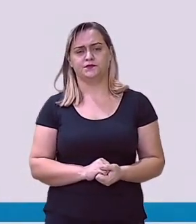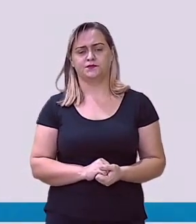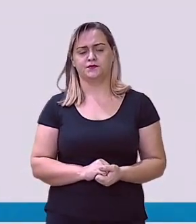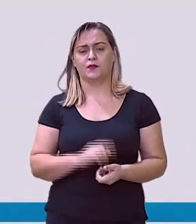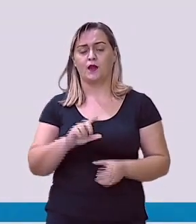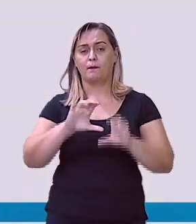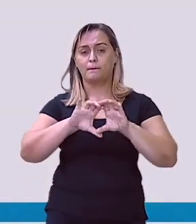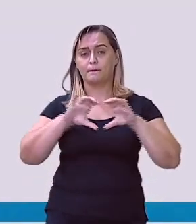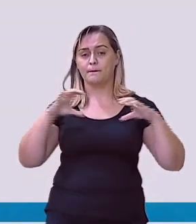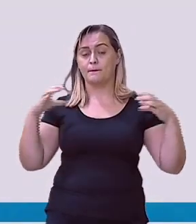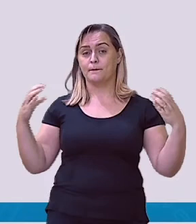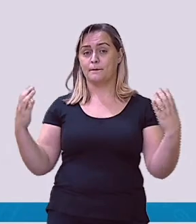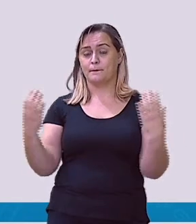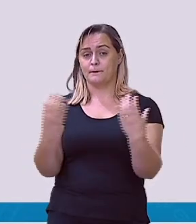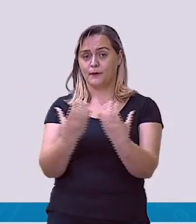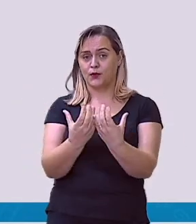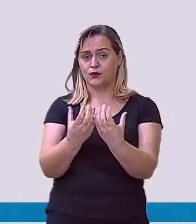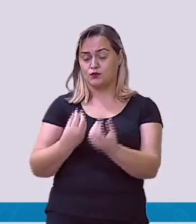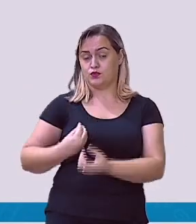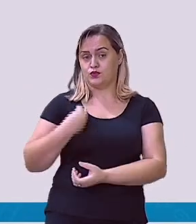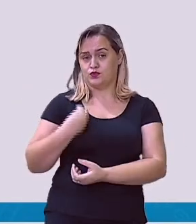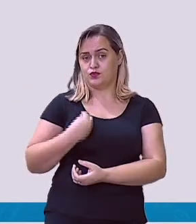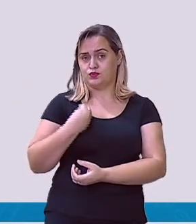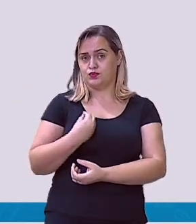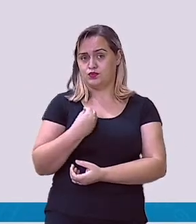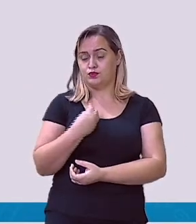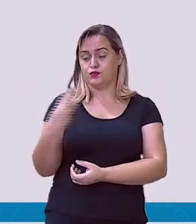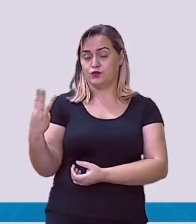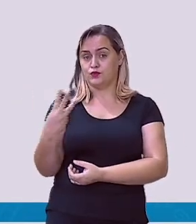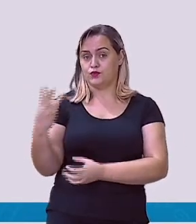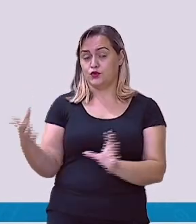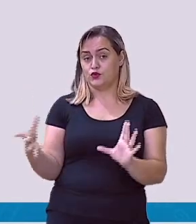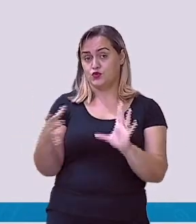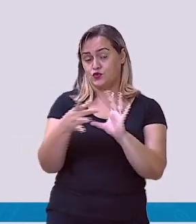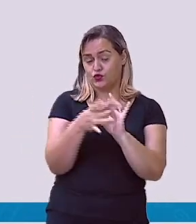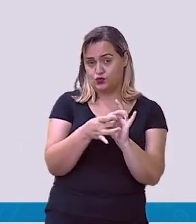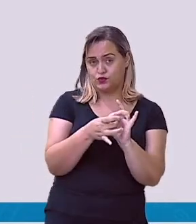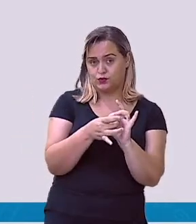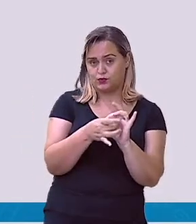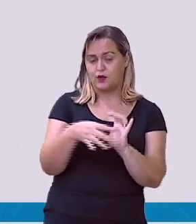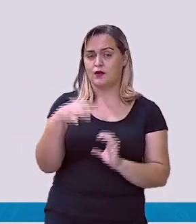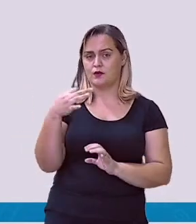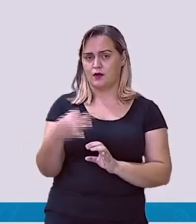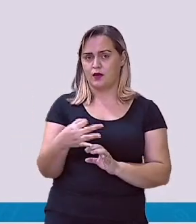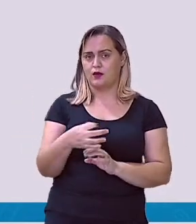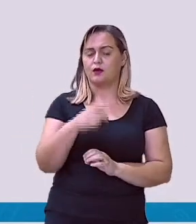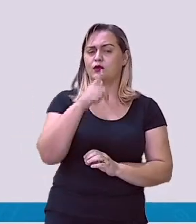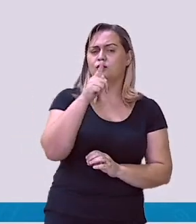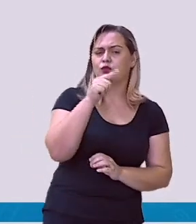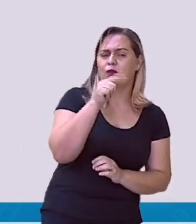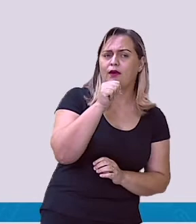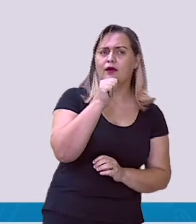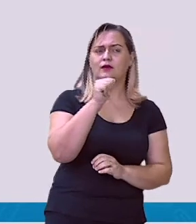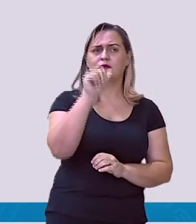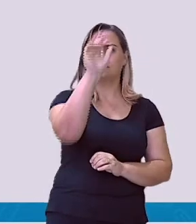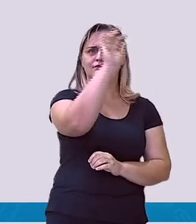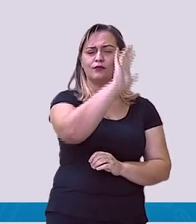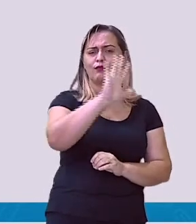biosfera é a junção, né, do ar, da água e da crosta